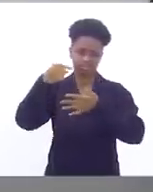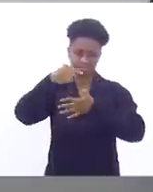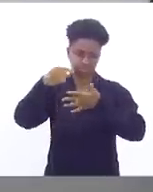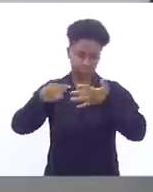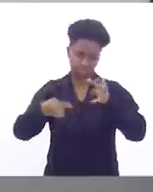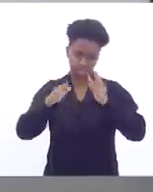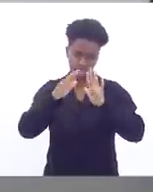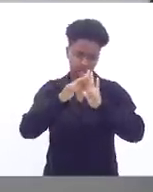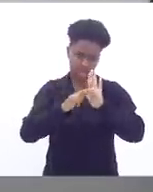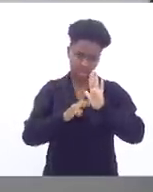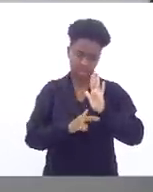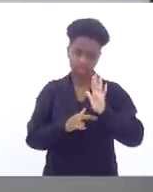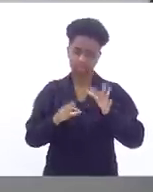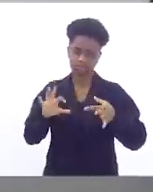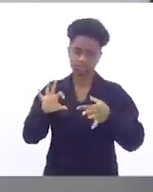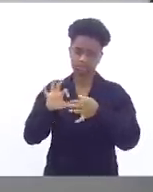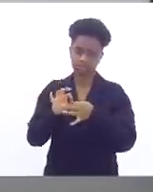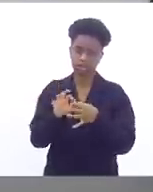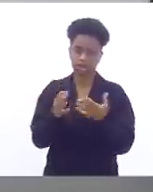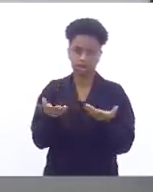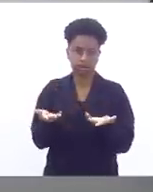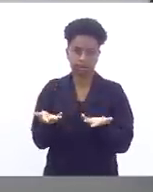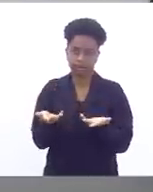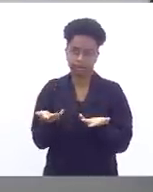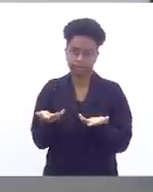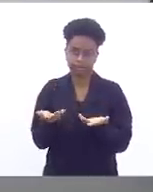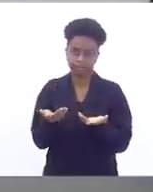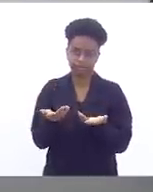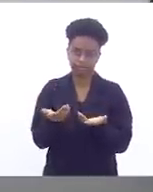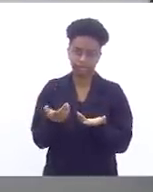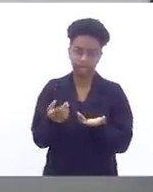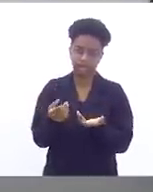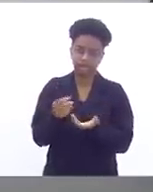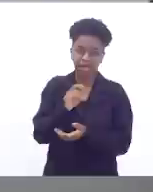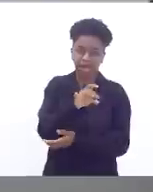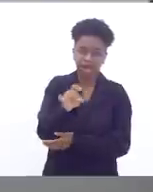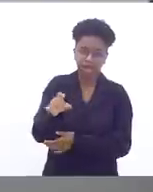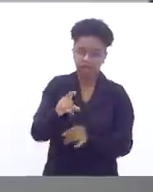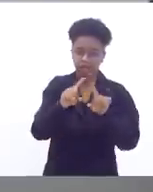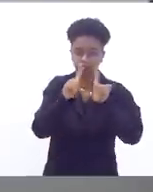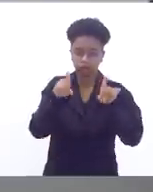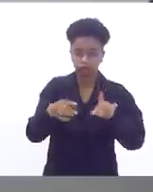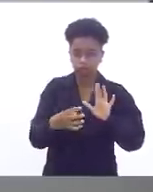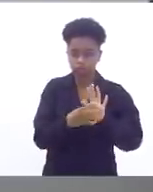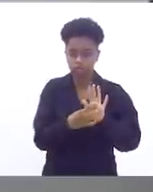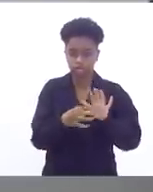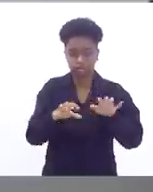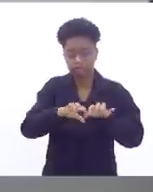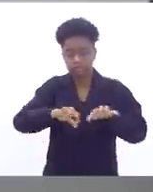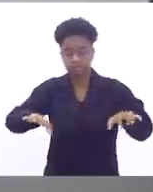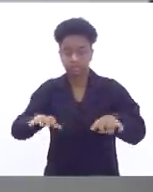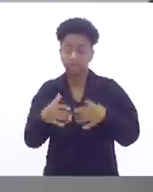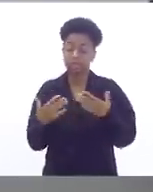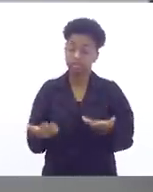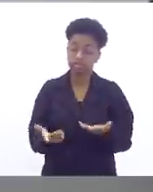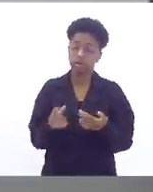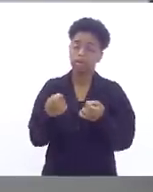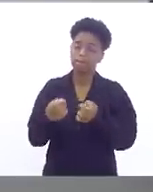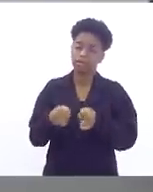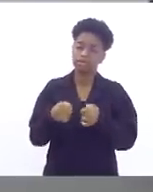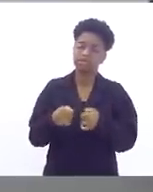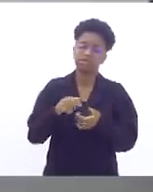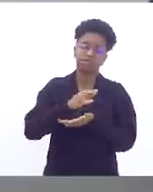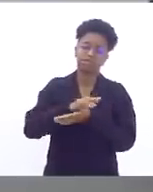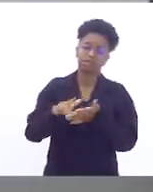condicionando praticamente particularizando o cara servidor E aí nós temos que fazer muita